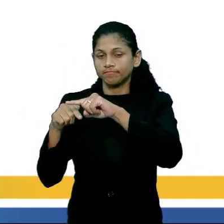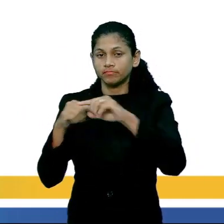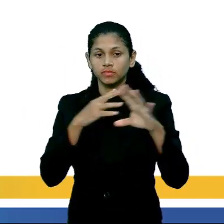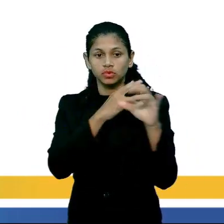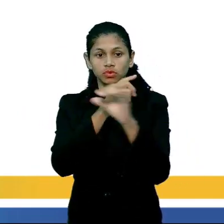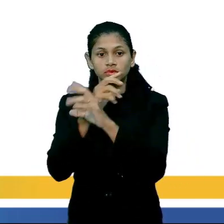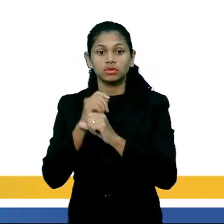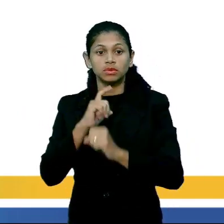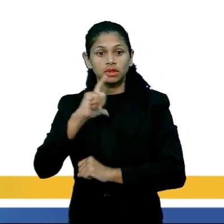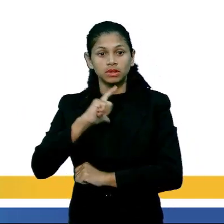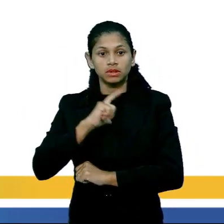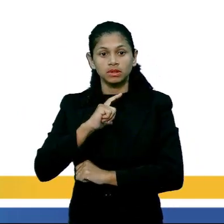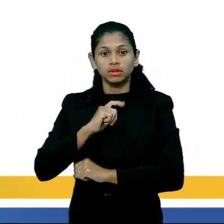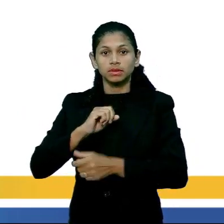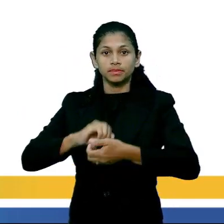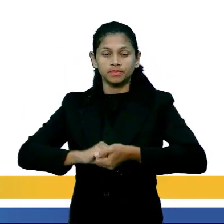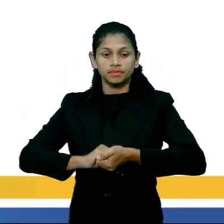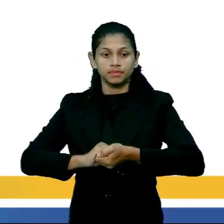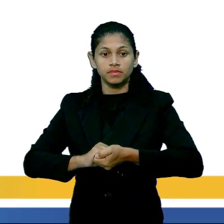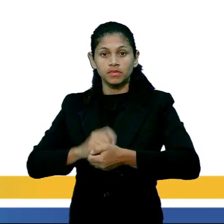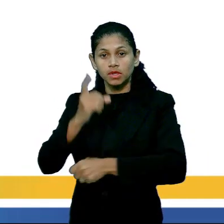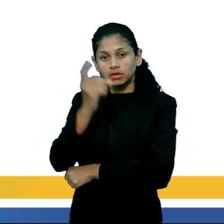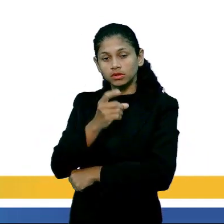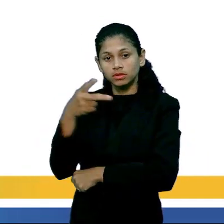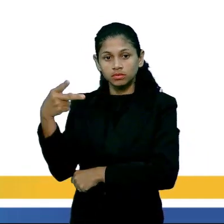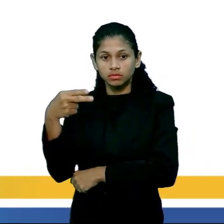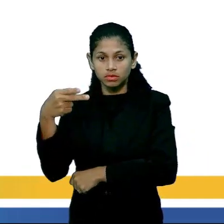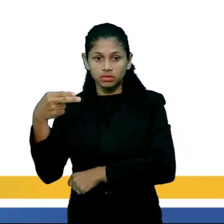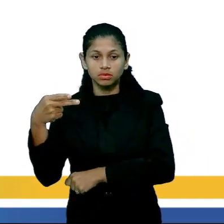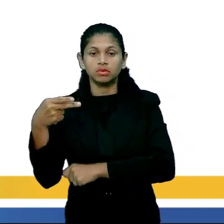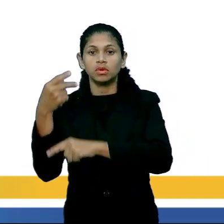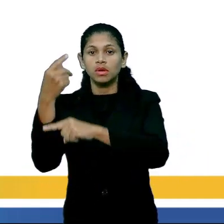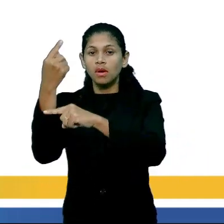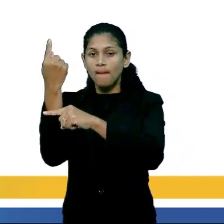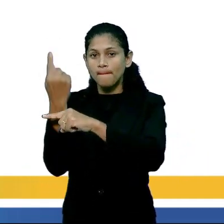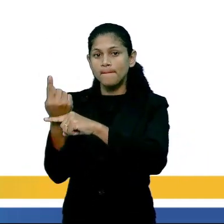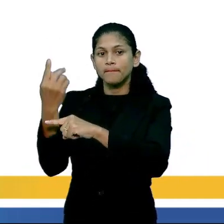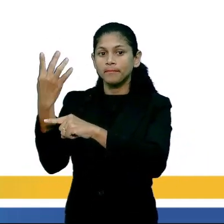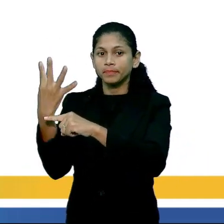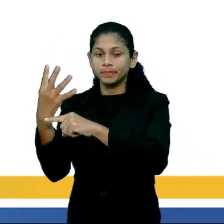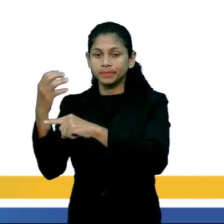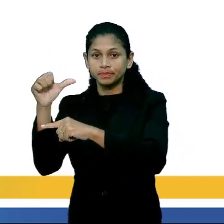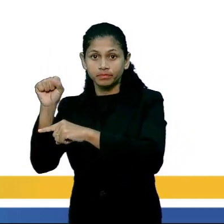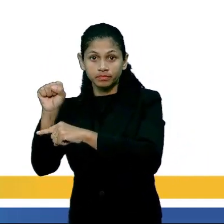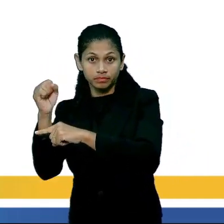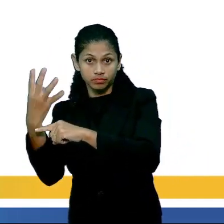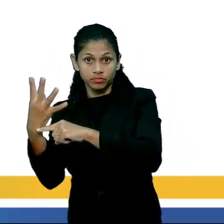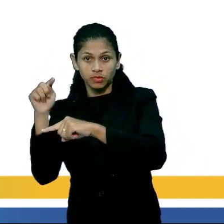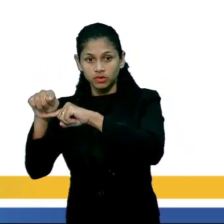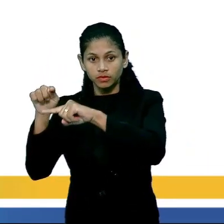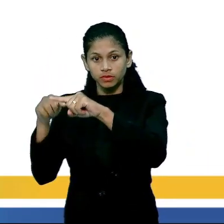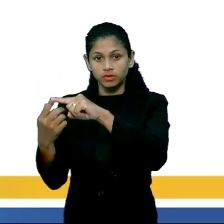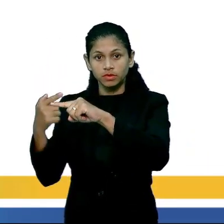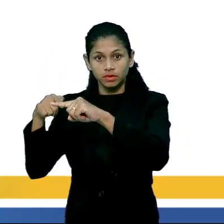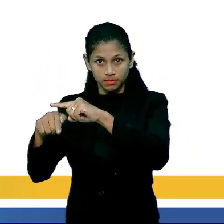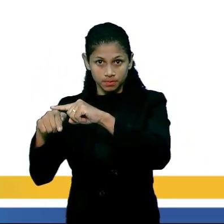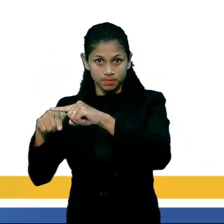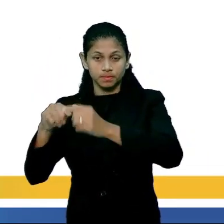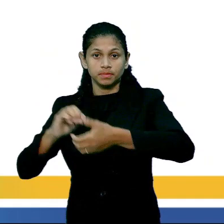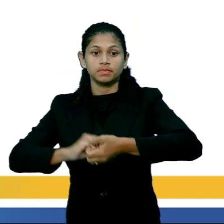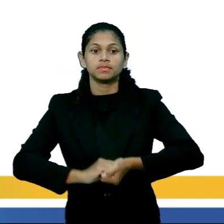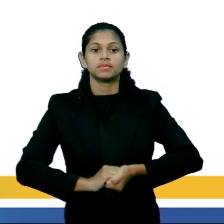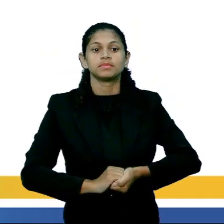somando aí nós vamos ter x é igual a 1484 dividido para